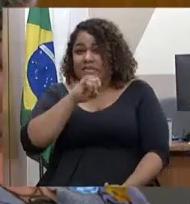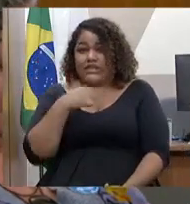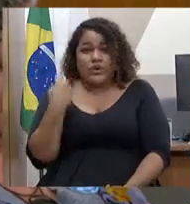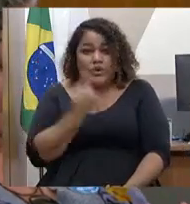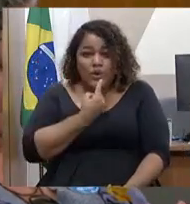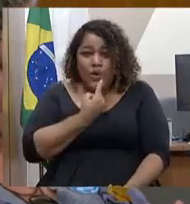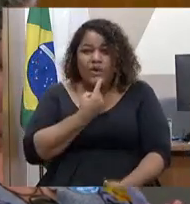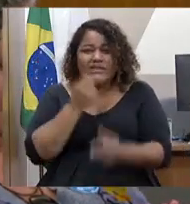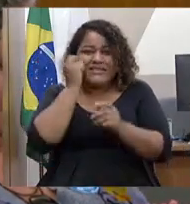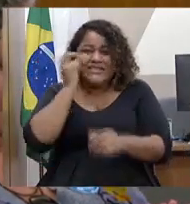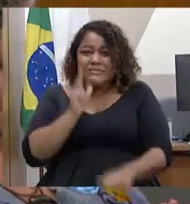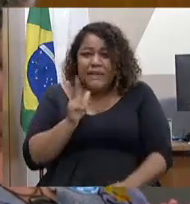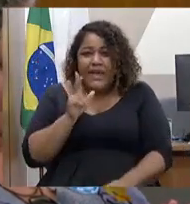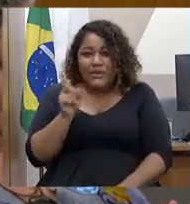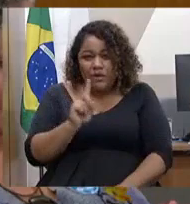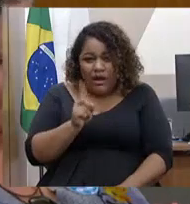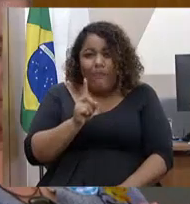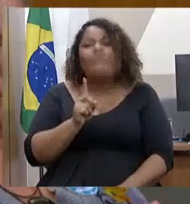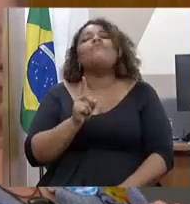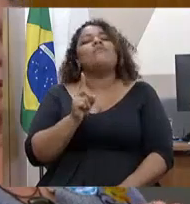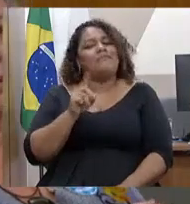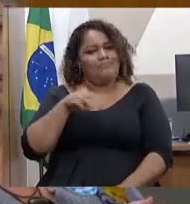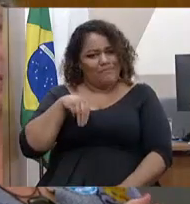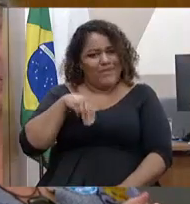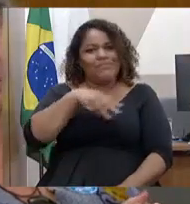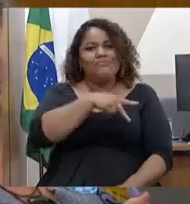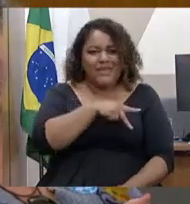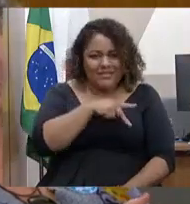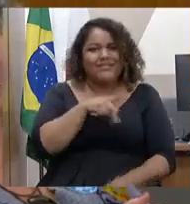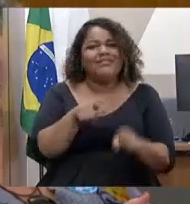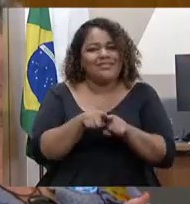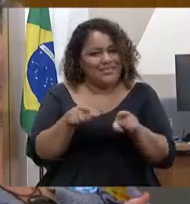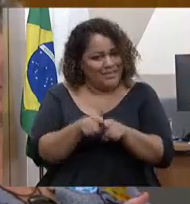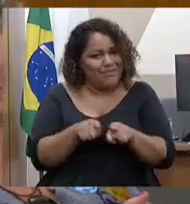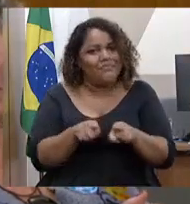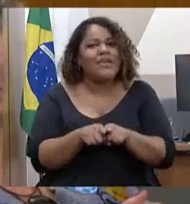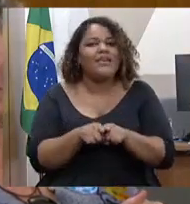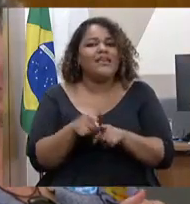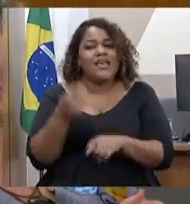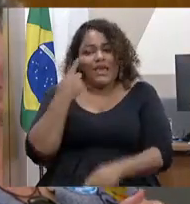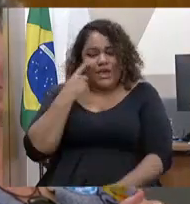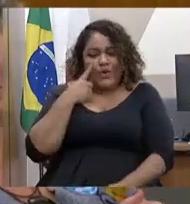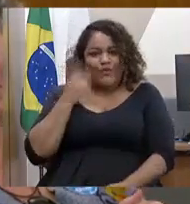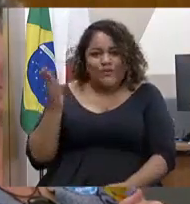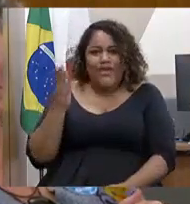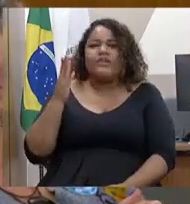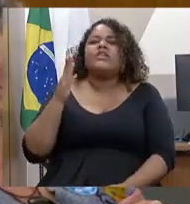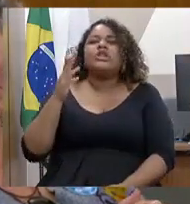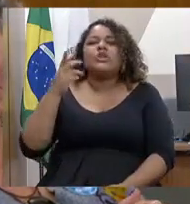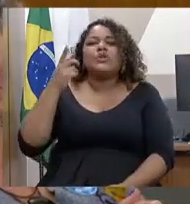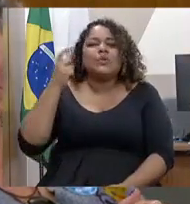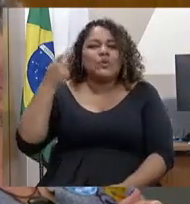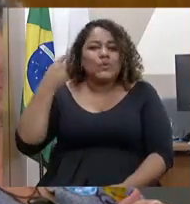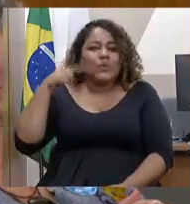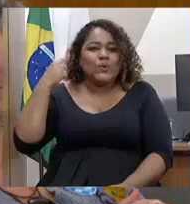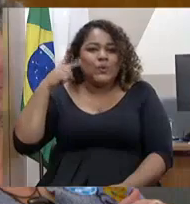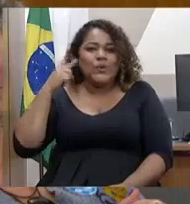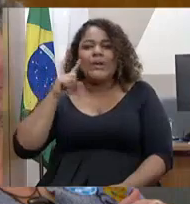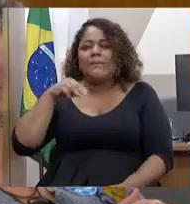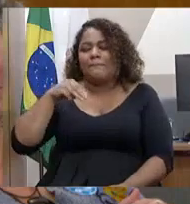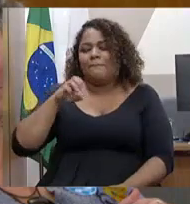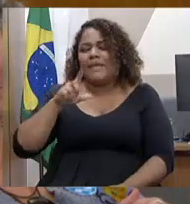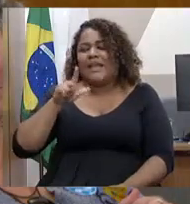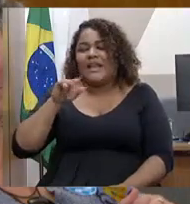esperto chegaria também no ministério público né eu vejo a doutora Melina falando ali procuradora né